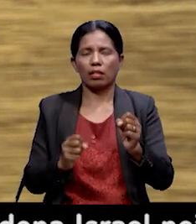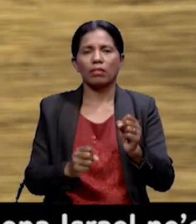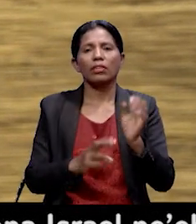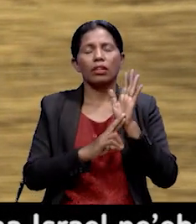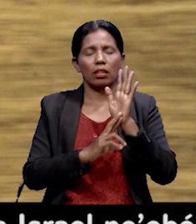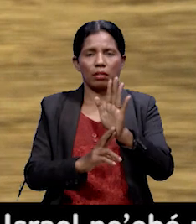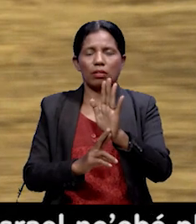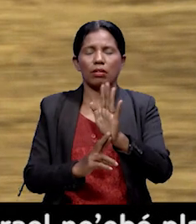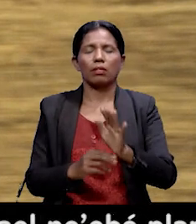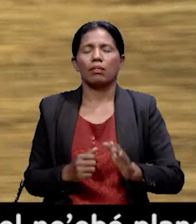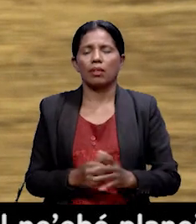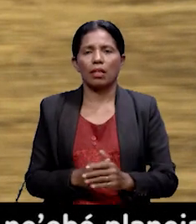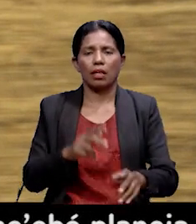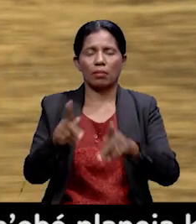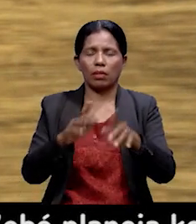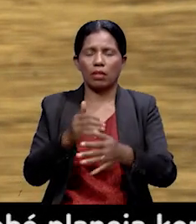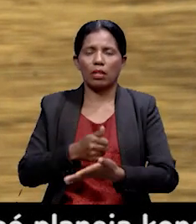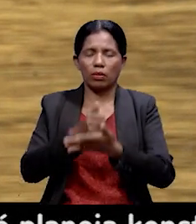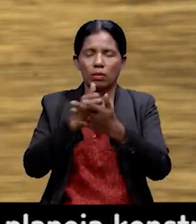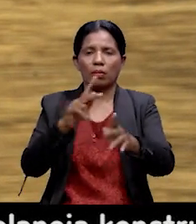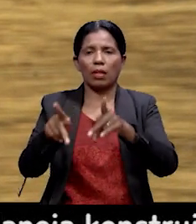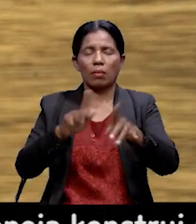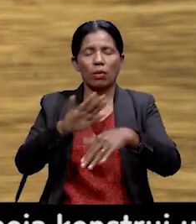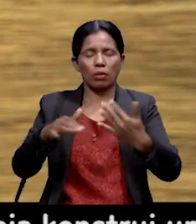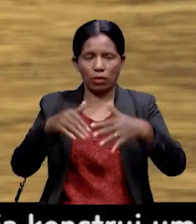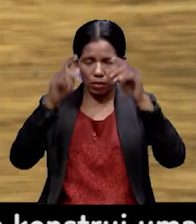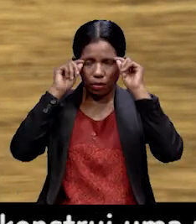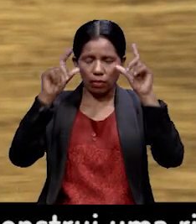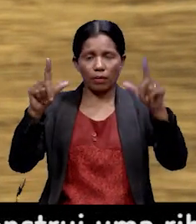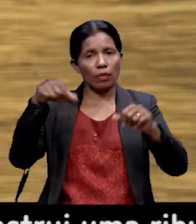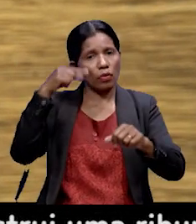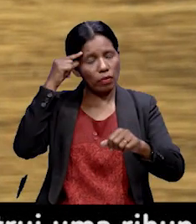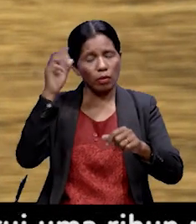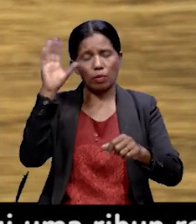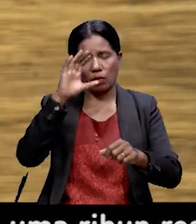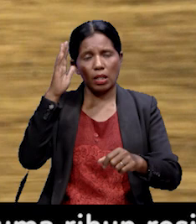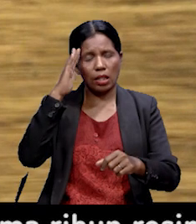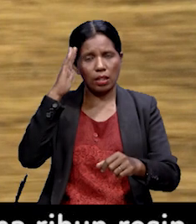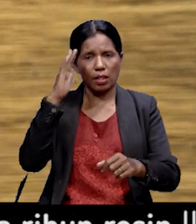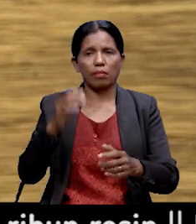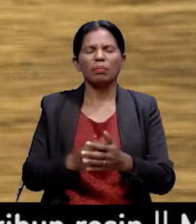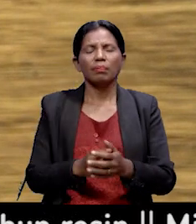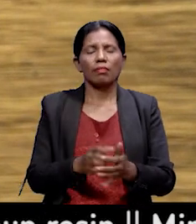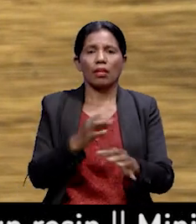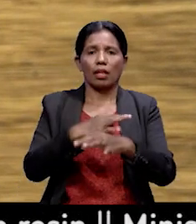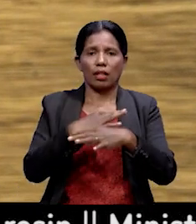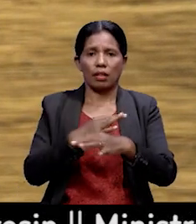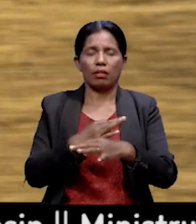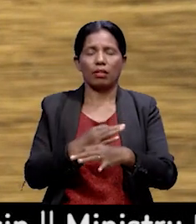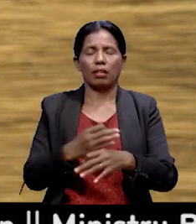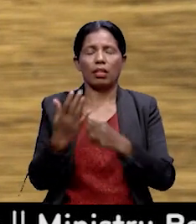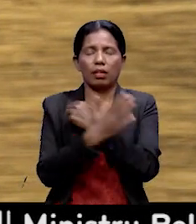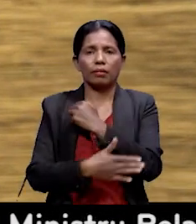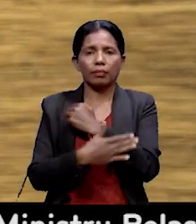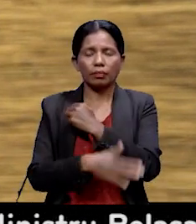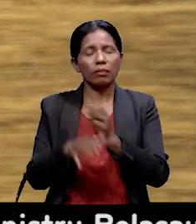condições de vida de todos os timorenses. Governo mas identifica Katak, produção interno bruto nação